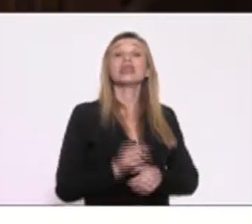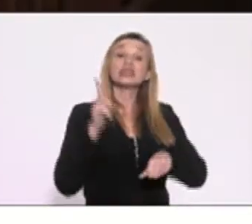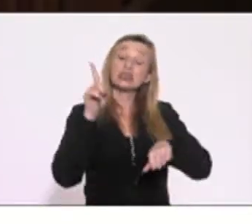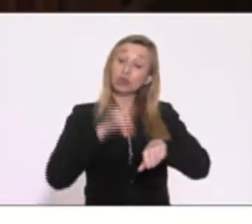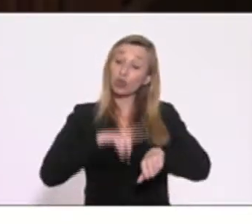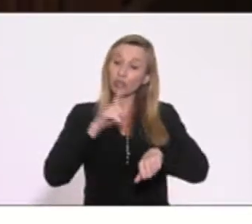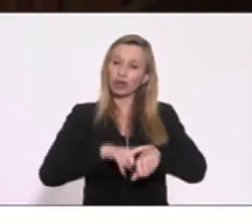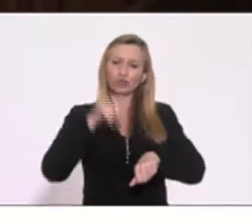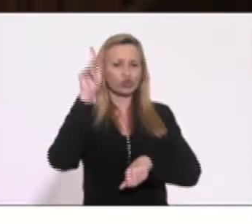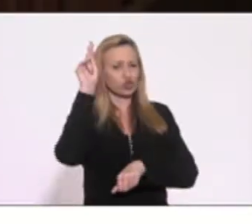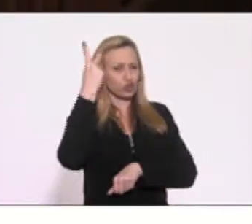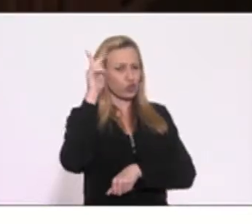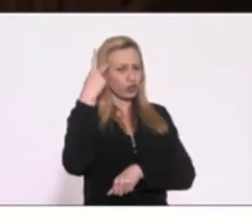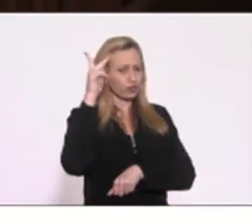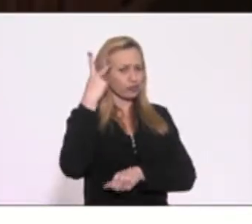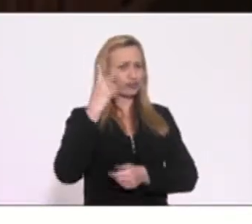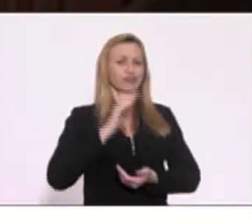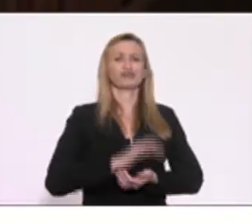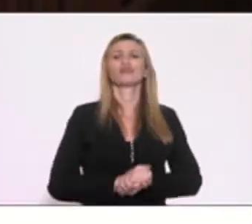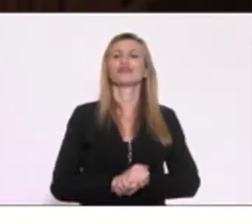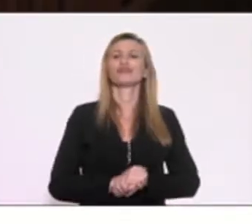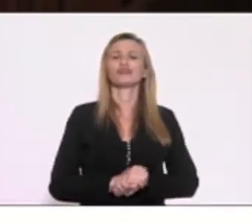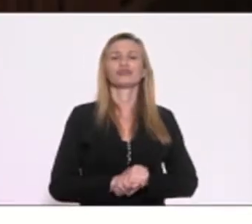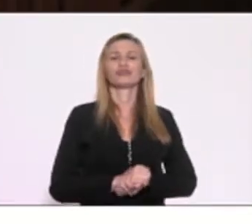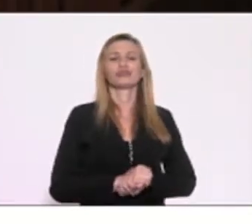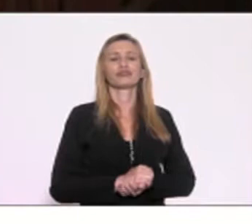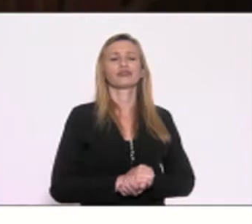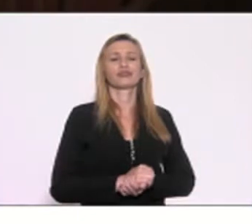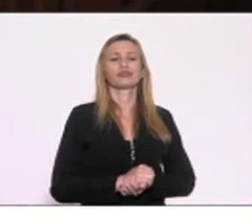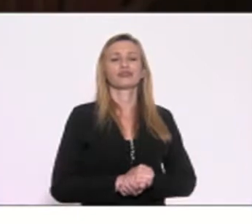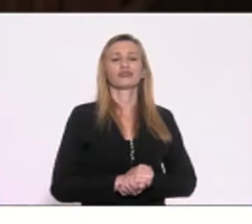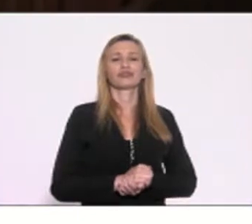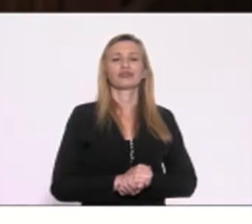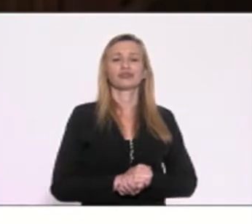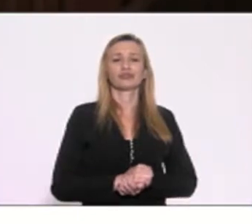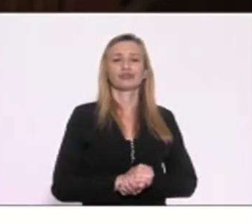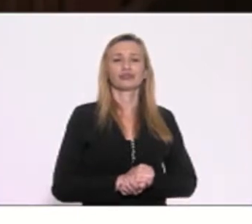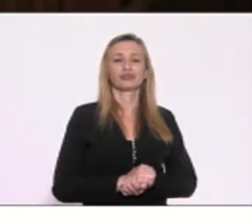momento histórico, o maior